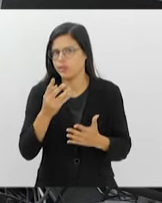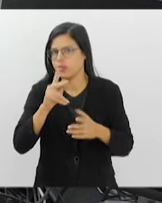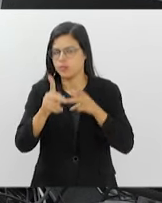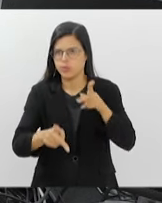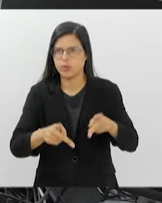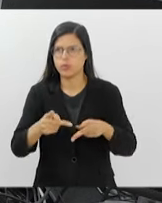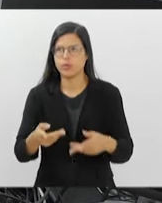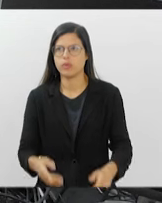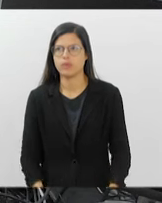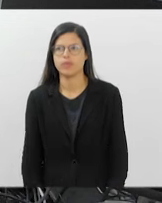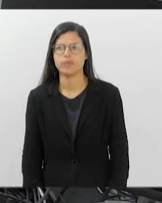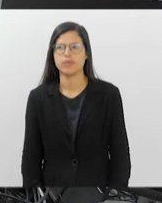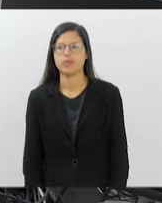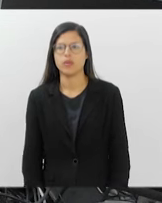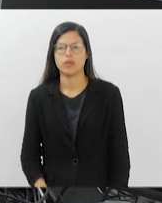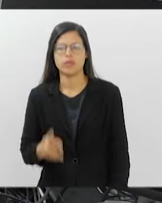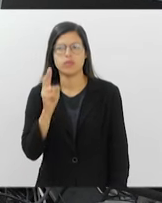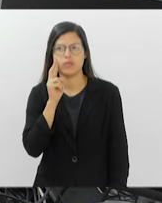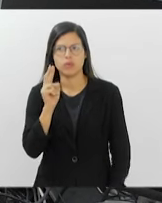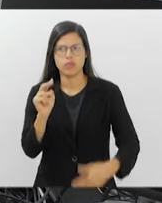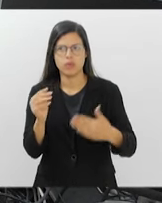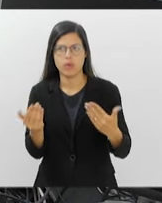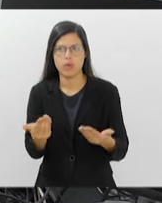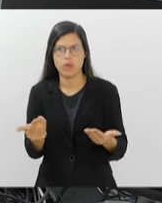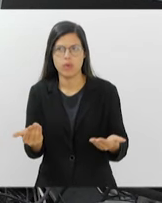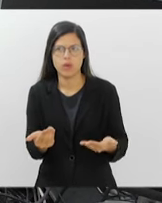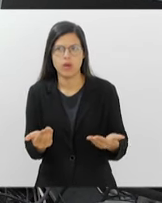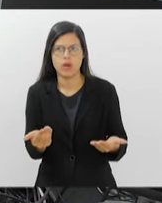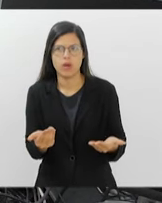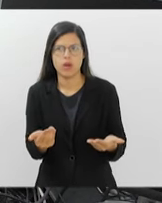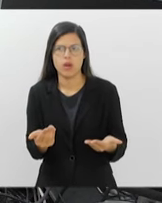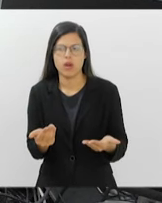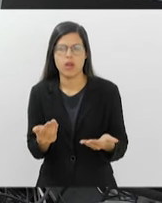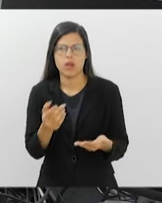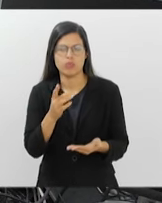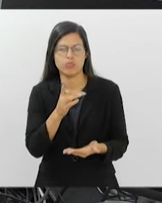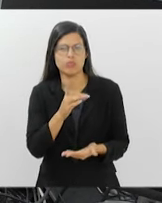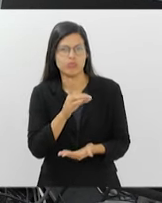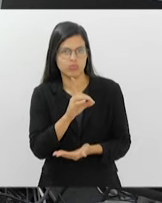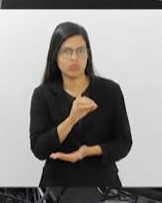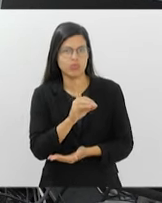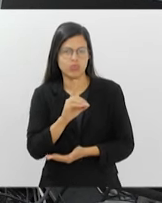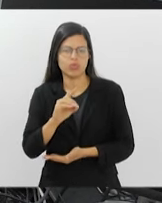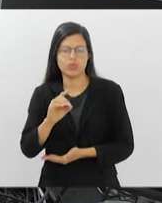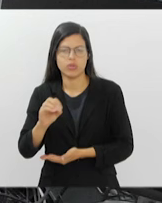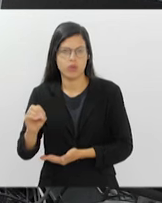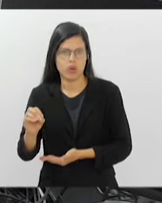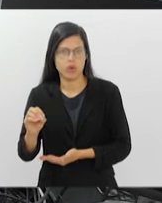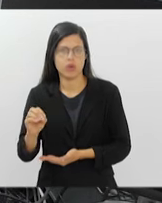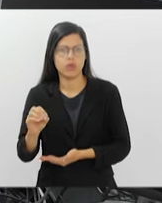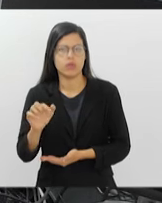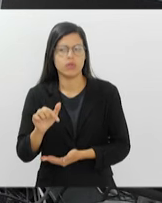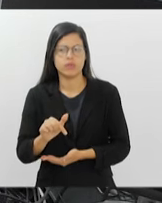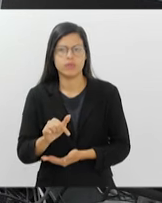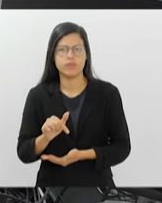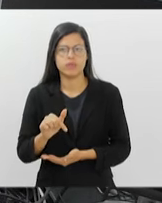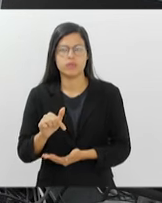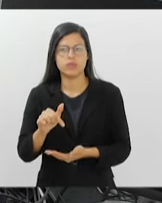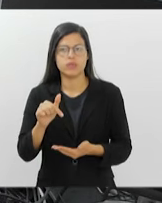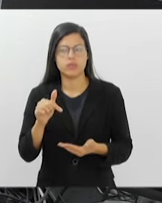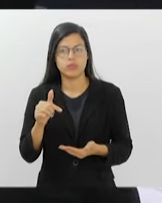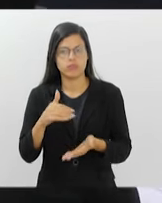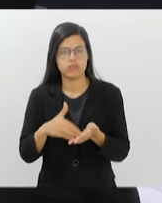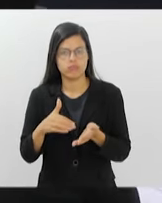Estado eu tô vendo aqui agora né no numa publicação do diário que a secretaria de cultura e